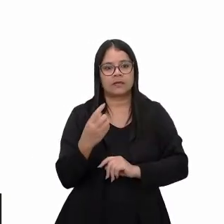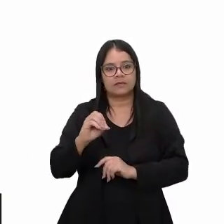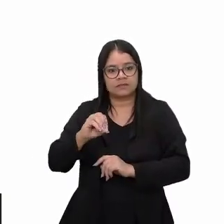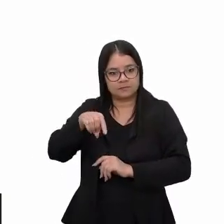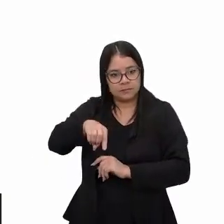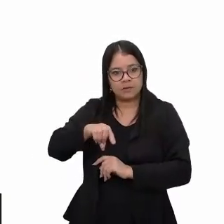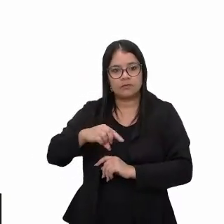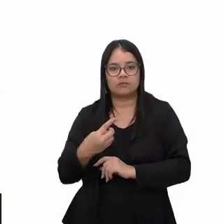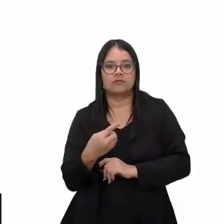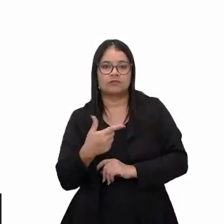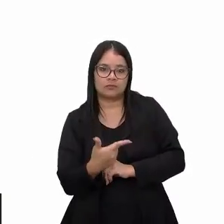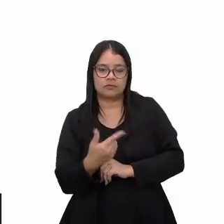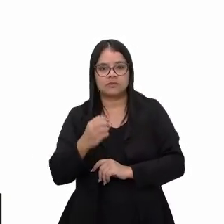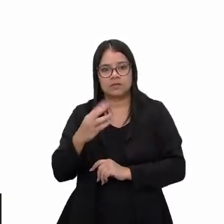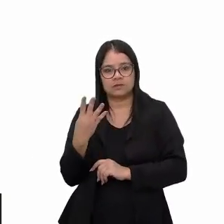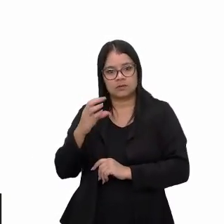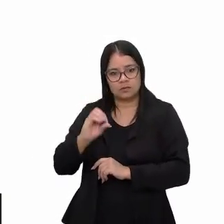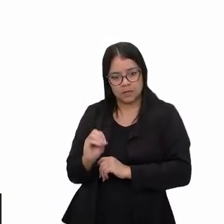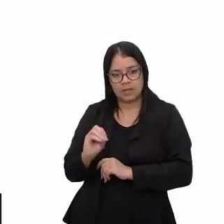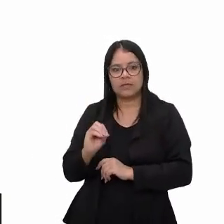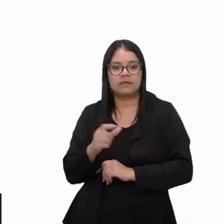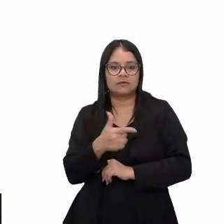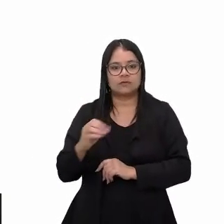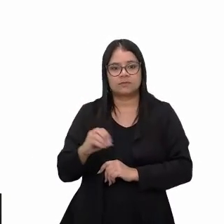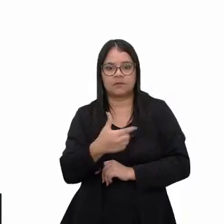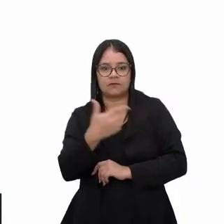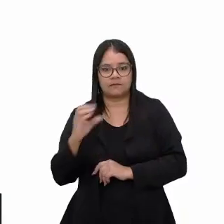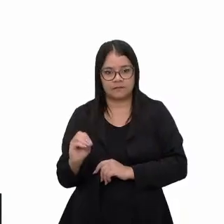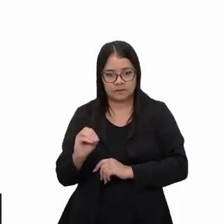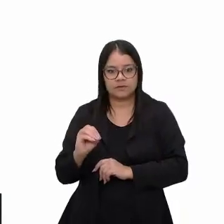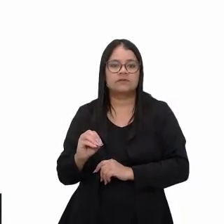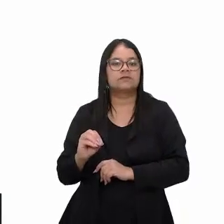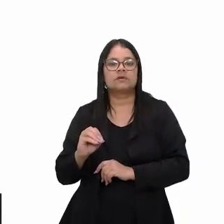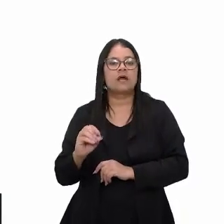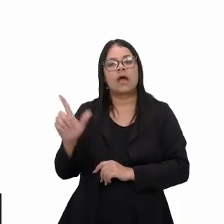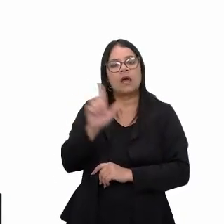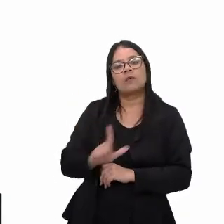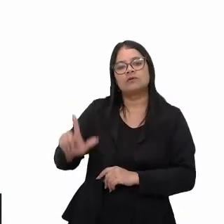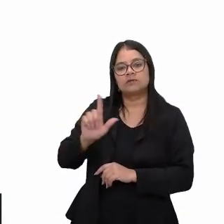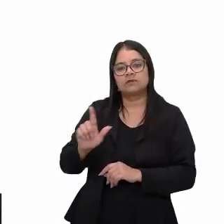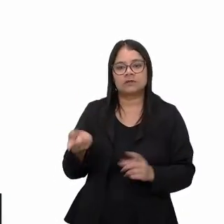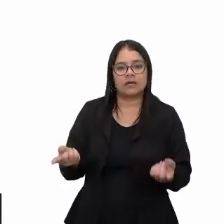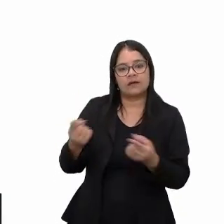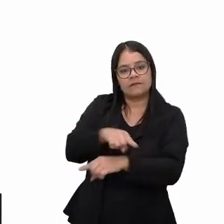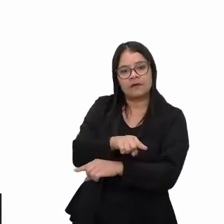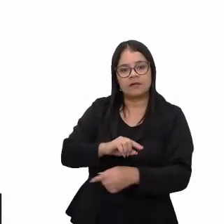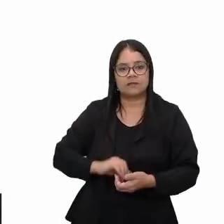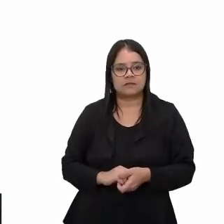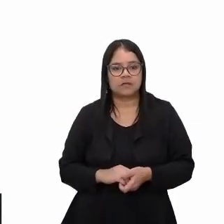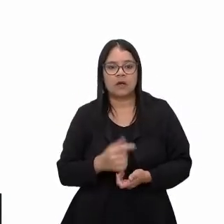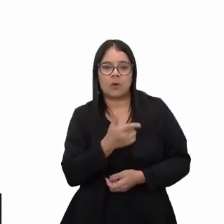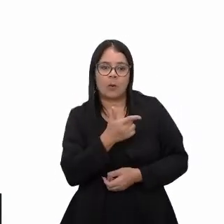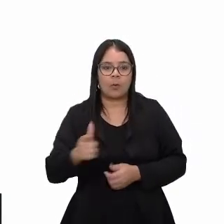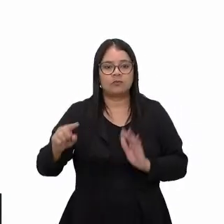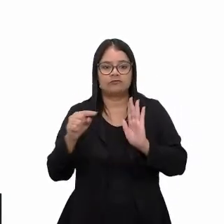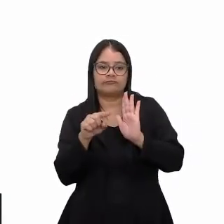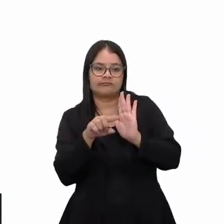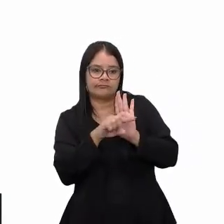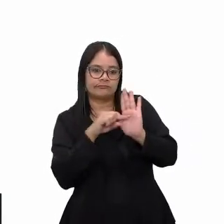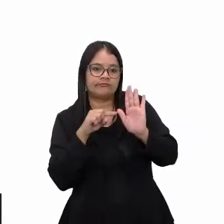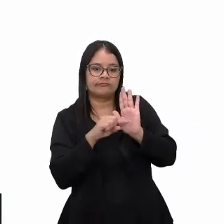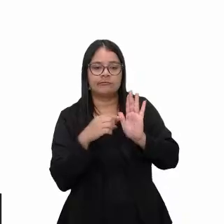10.240, que é um decreto super recente, de 2020, que é a logística reversa. Outro ponto, galera,